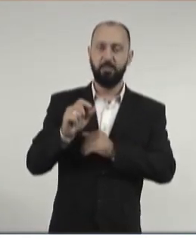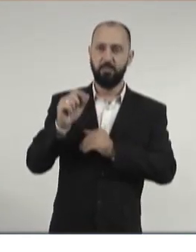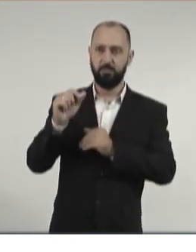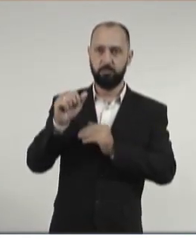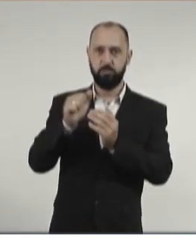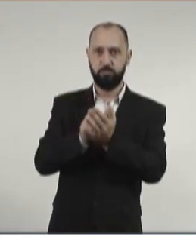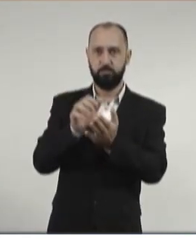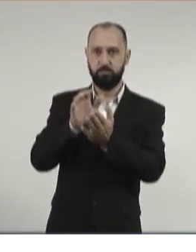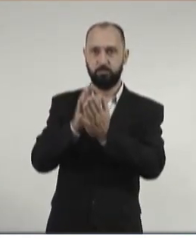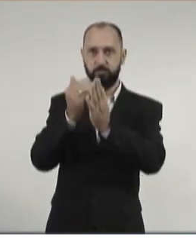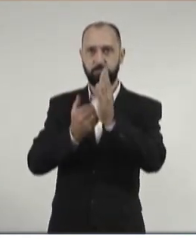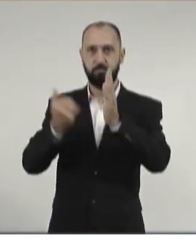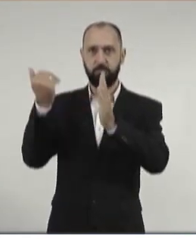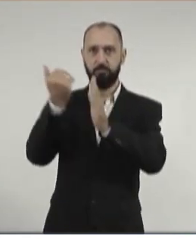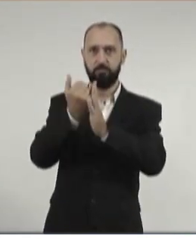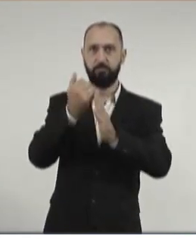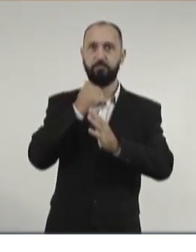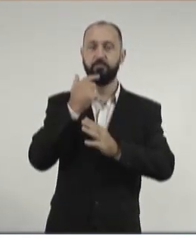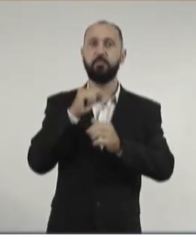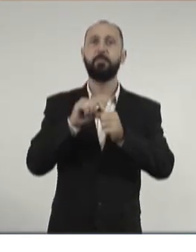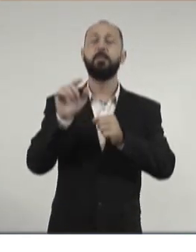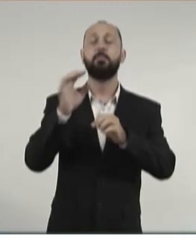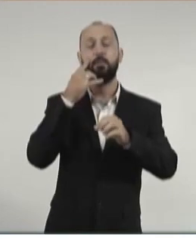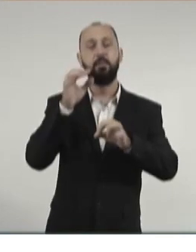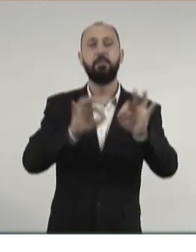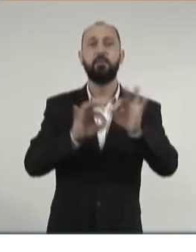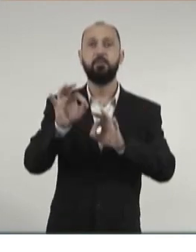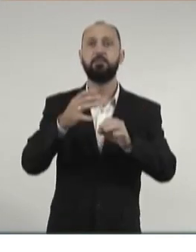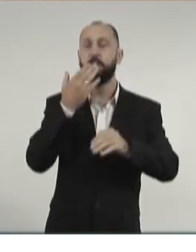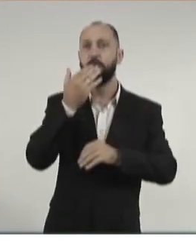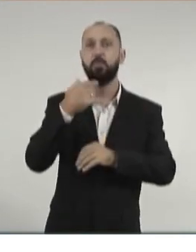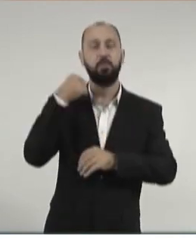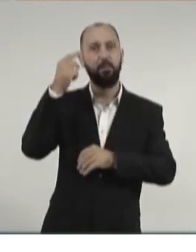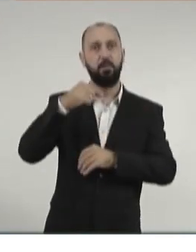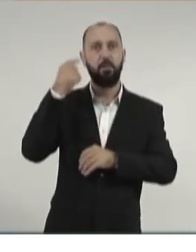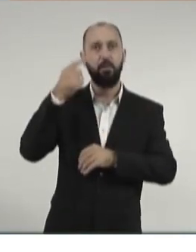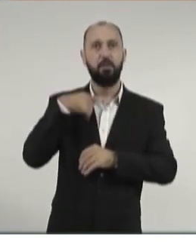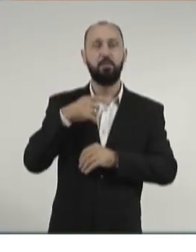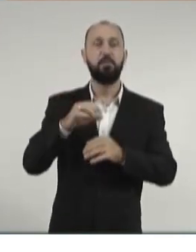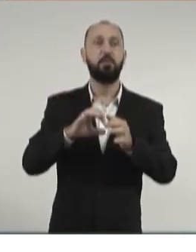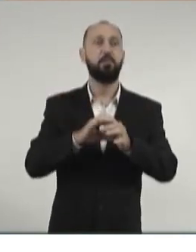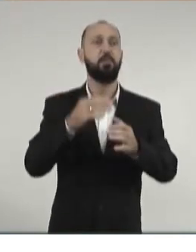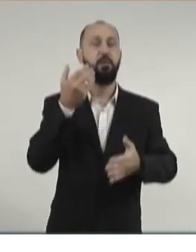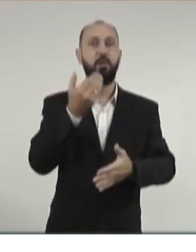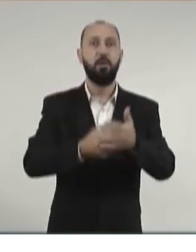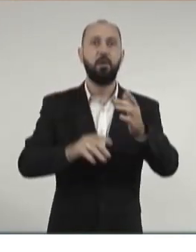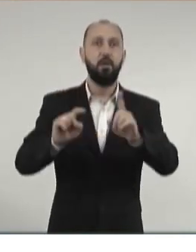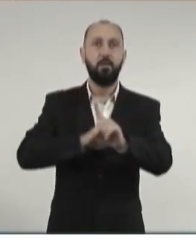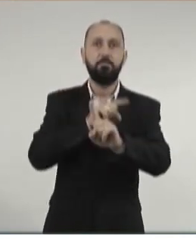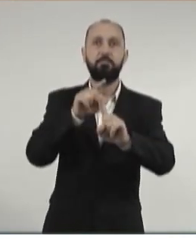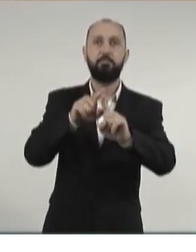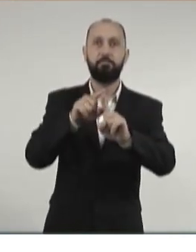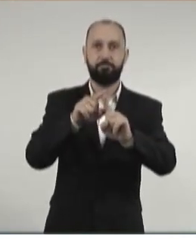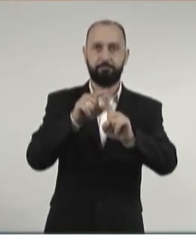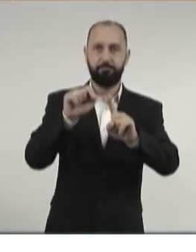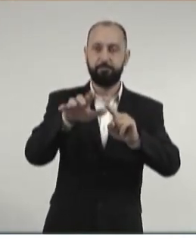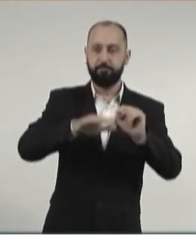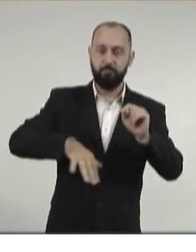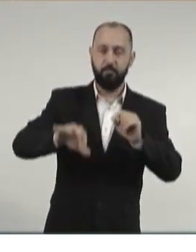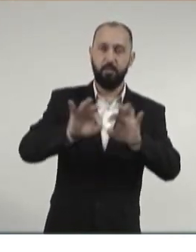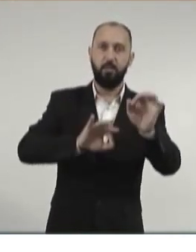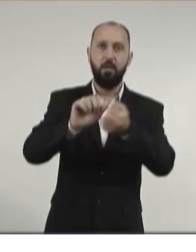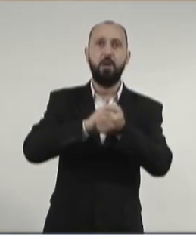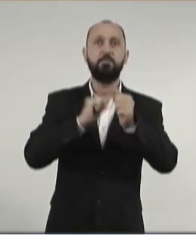alto, às vezes esse produtor não vai nem atrás do órgão para regularizar, já procura um advogado e a gente acaba perdendo. O objetivo maior é a regularização dessa